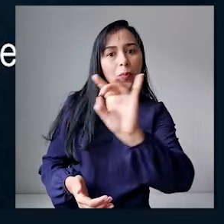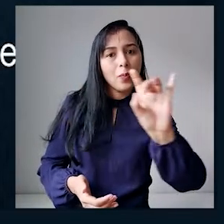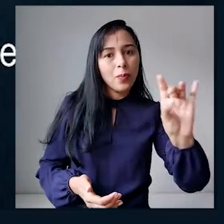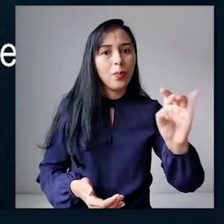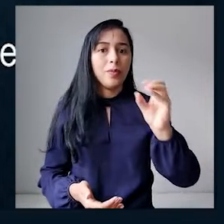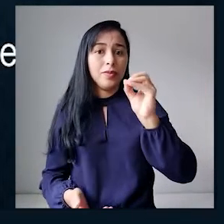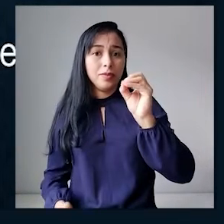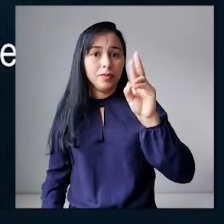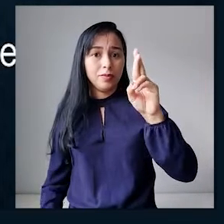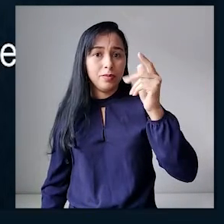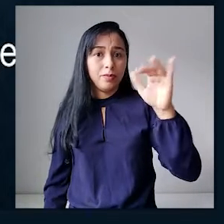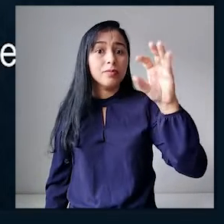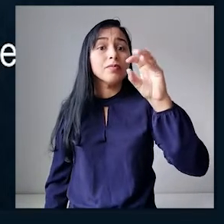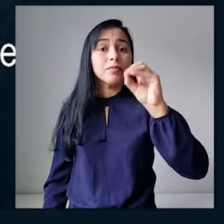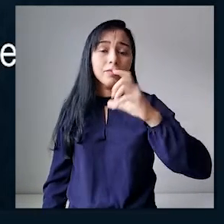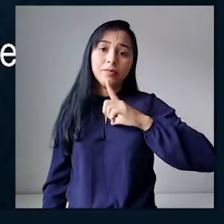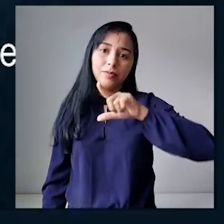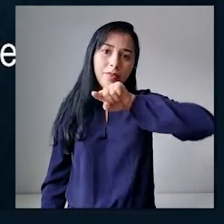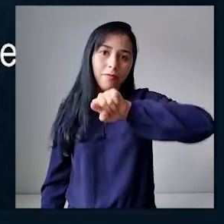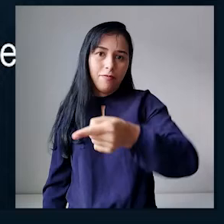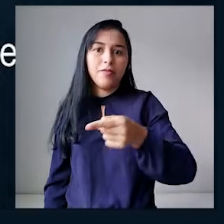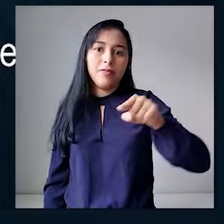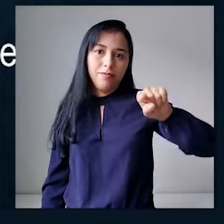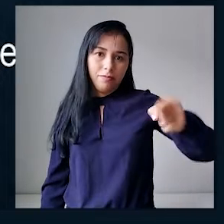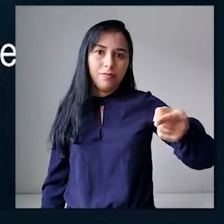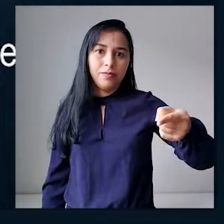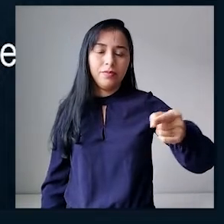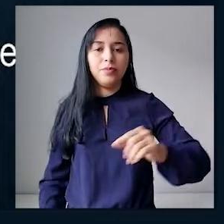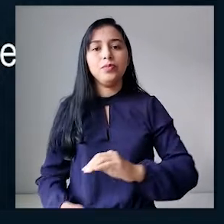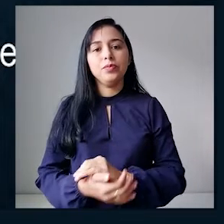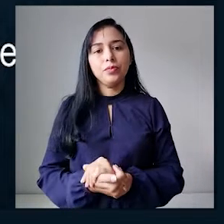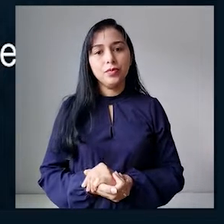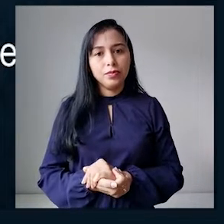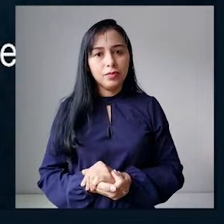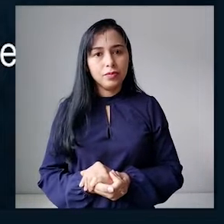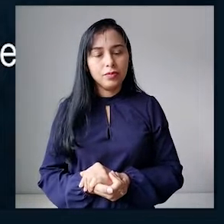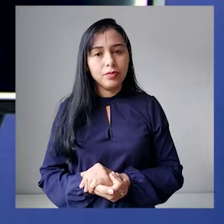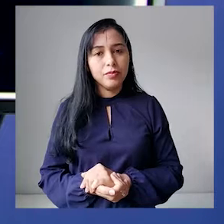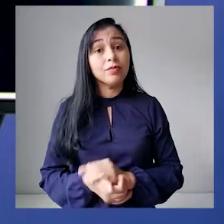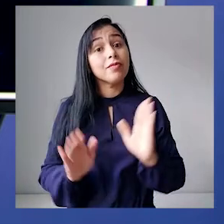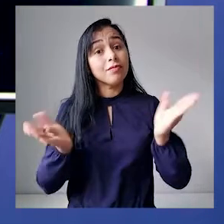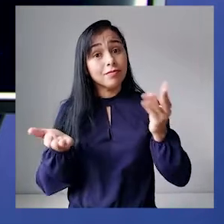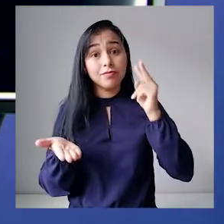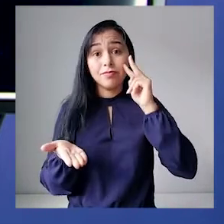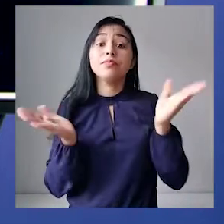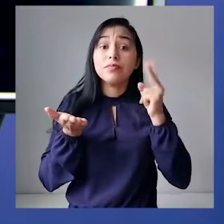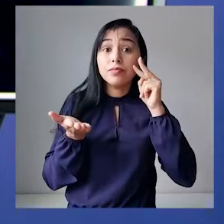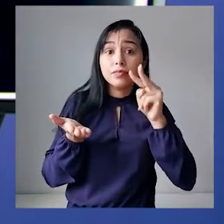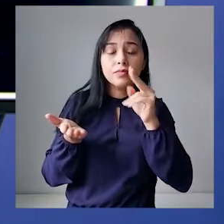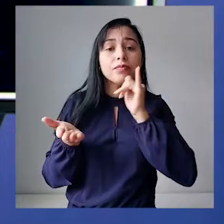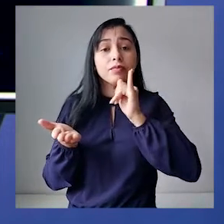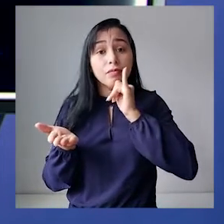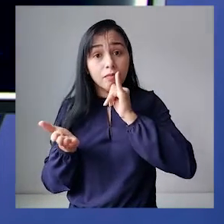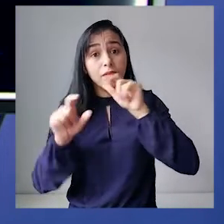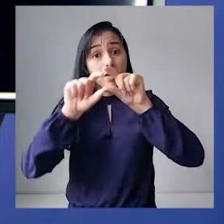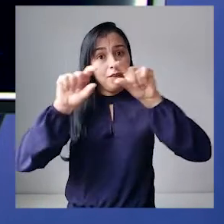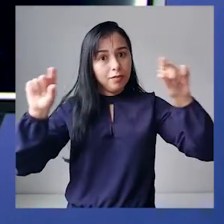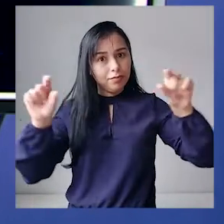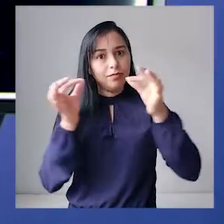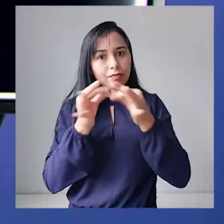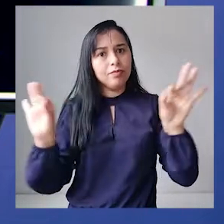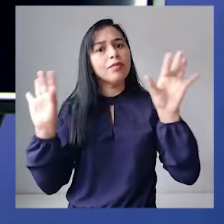outra, a presença da vírgula aconteceu. Certinho? Agora nós vamos ver um exemplo de